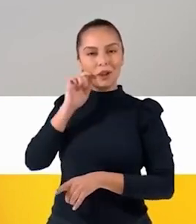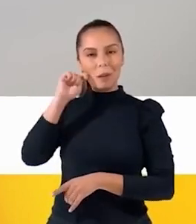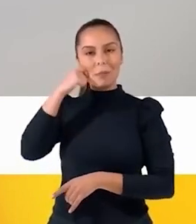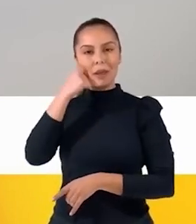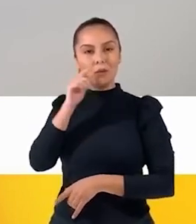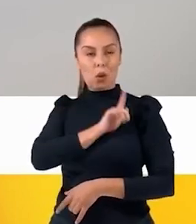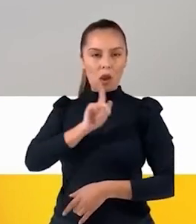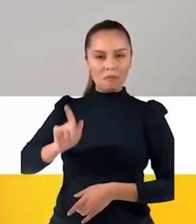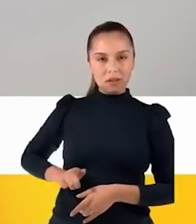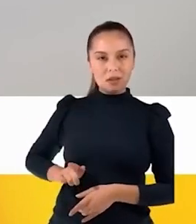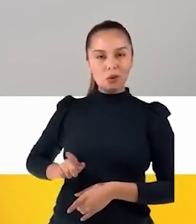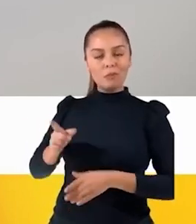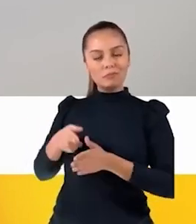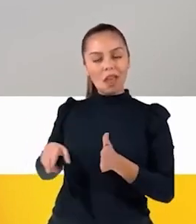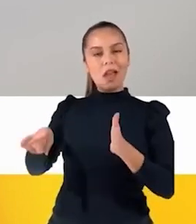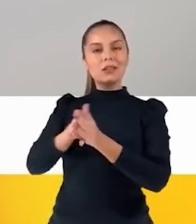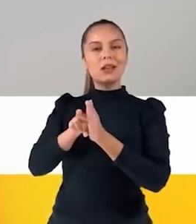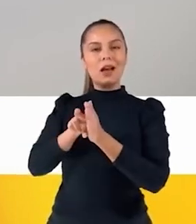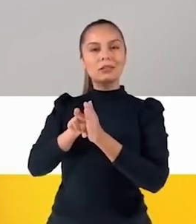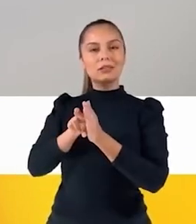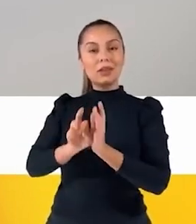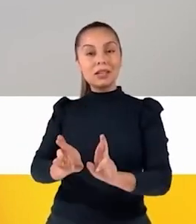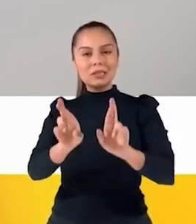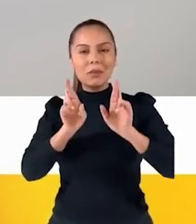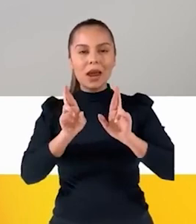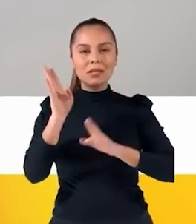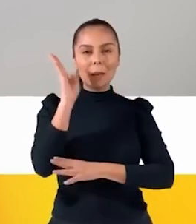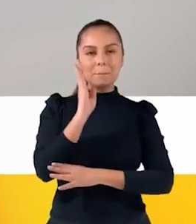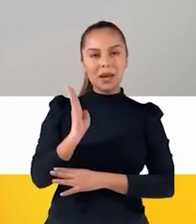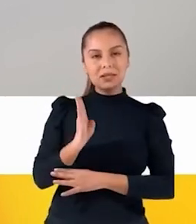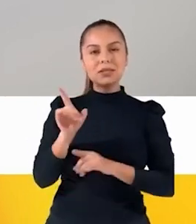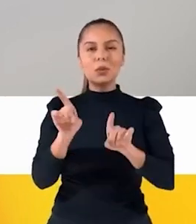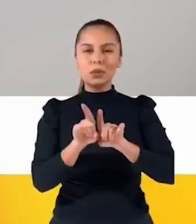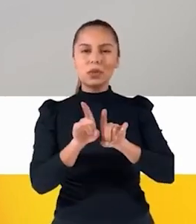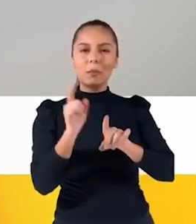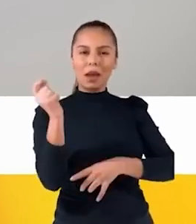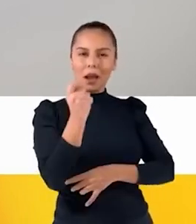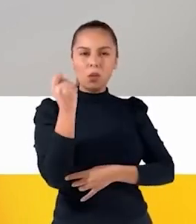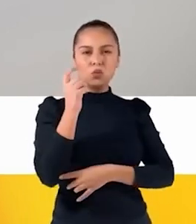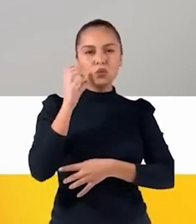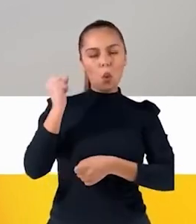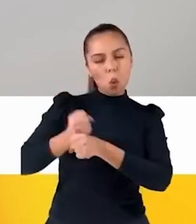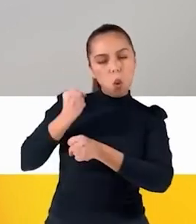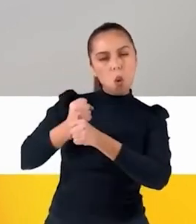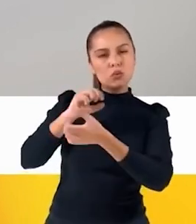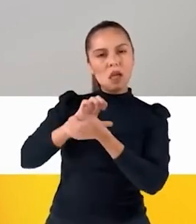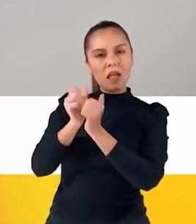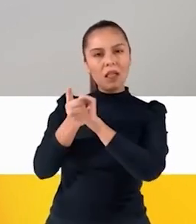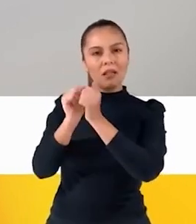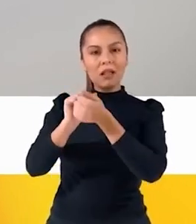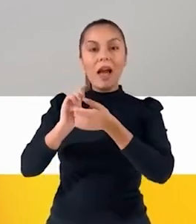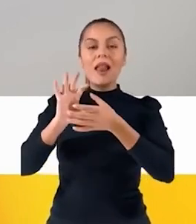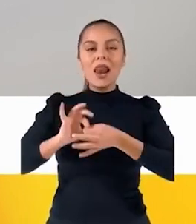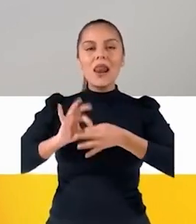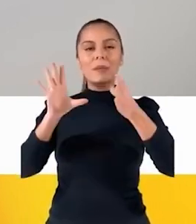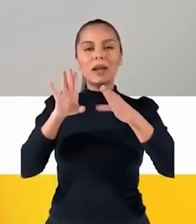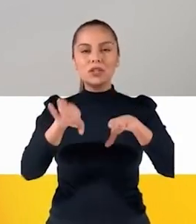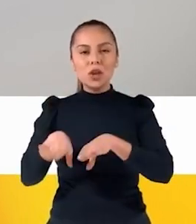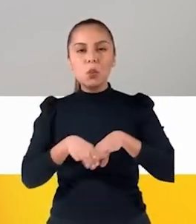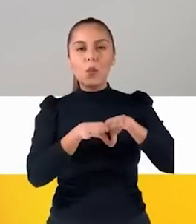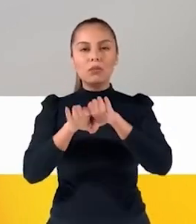Edgar Preto, governador, resgata a esperança de um Brasil e de um Rio Grande forjados na